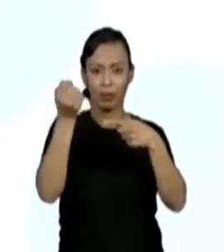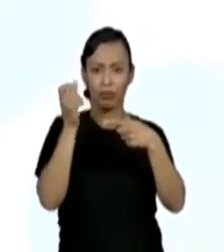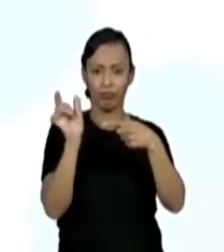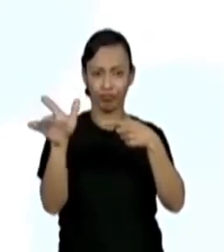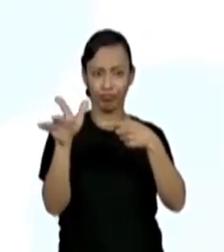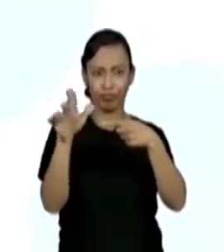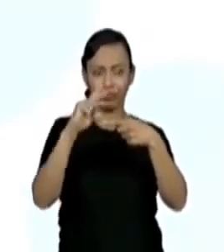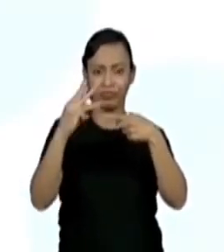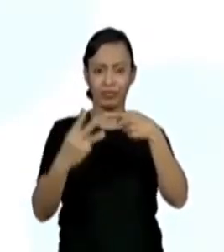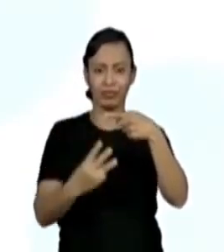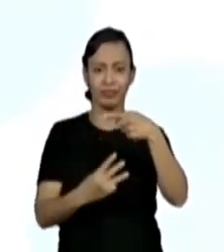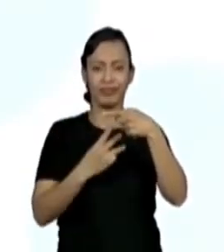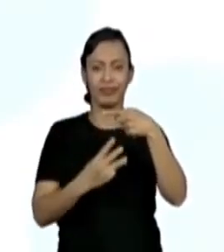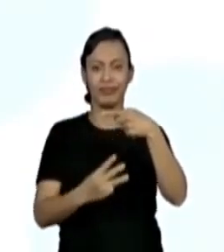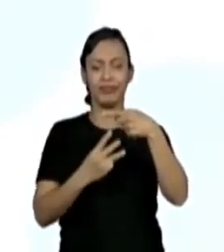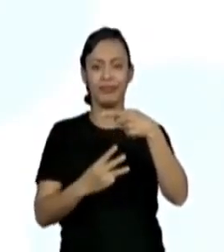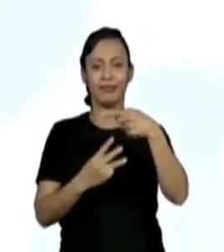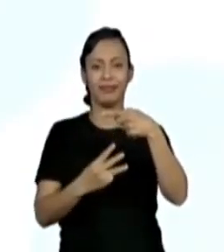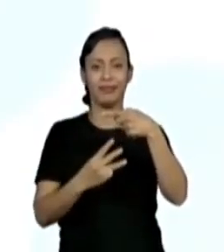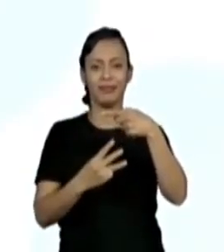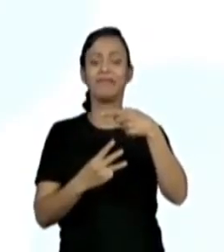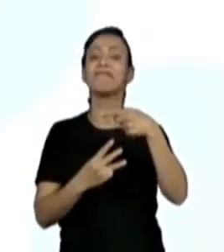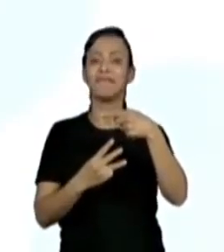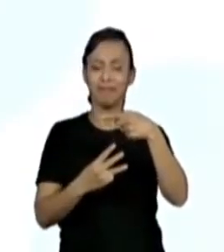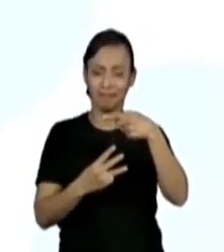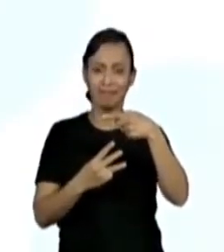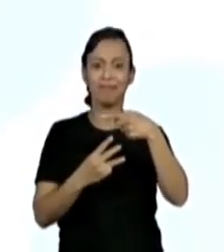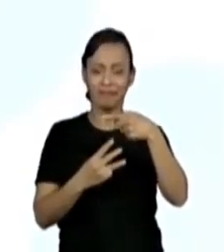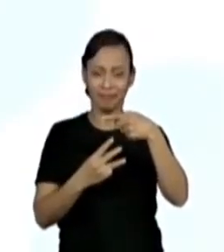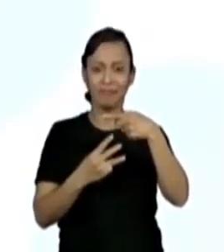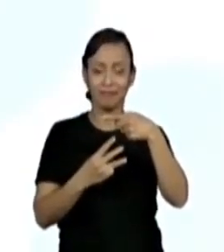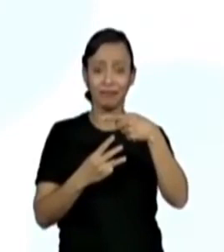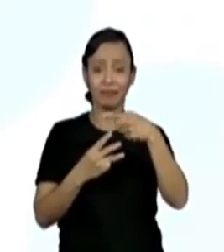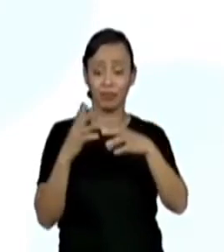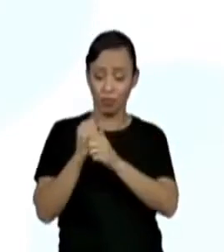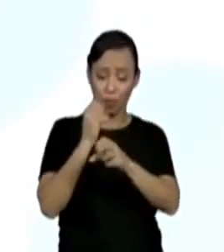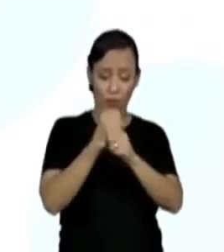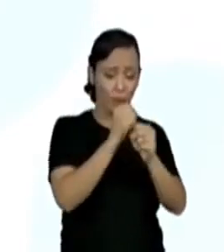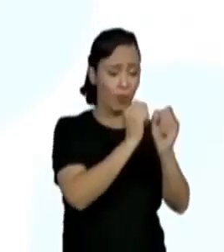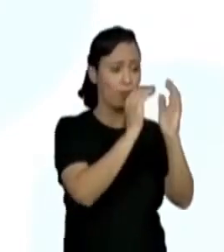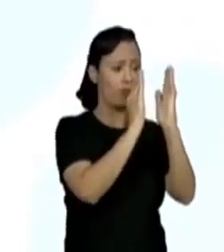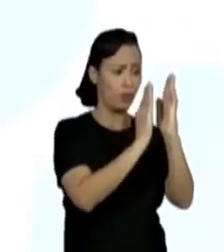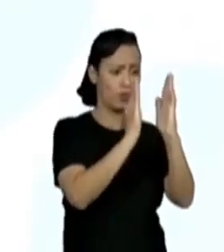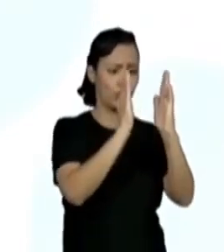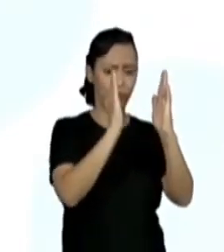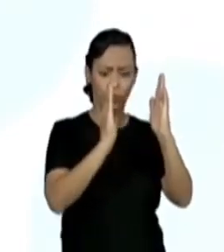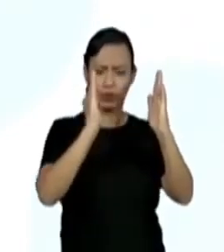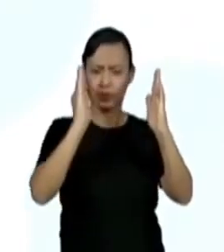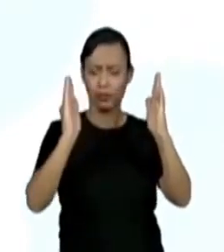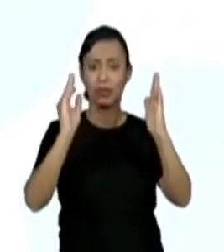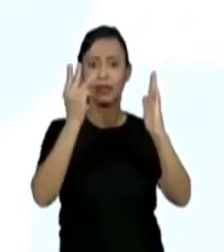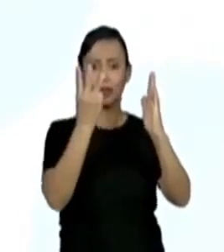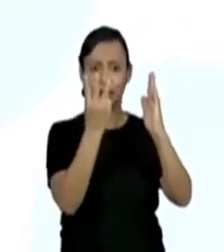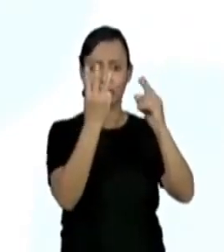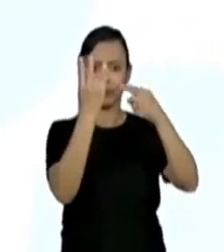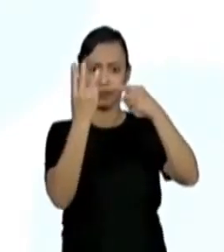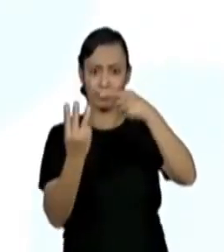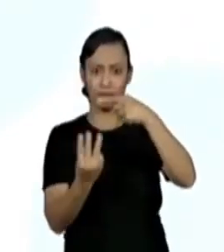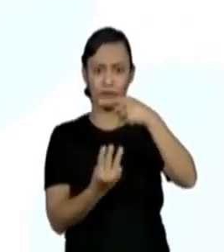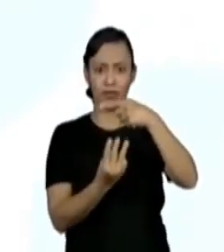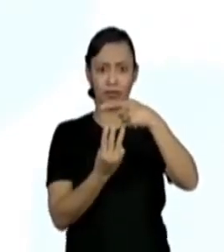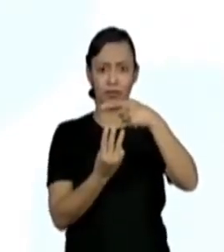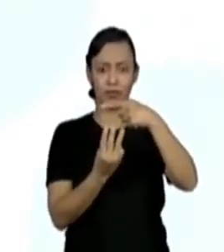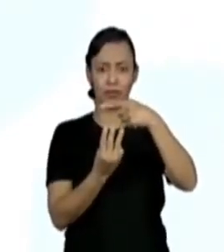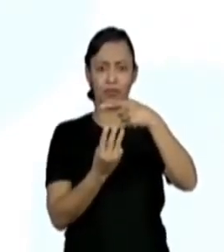total de partes pela qual o meu inteiro foi dividido a minha figura inteira nesse caso e a fração